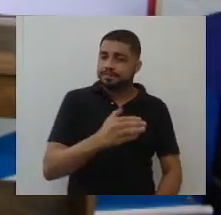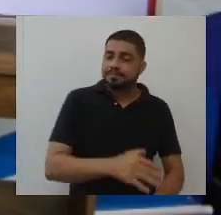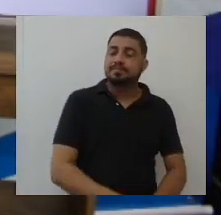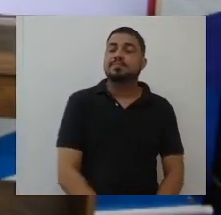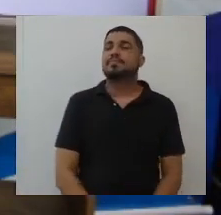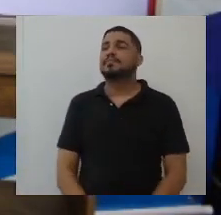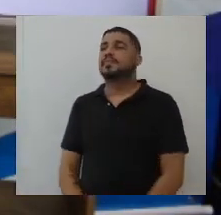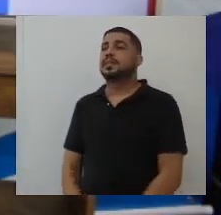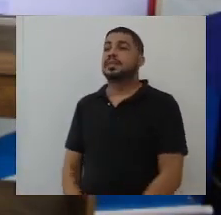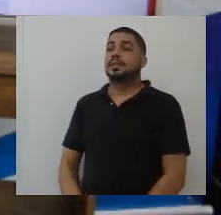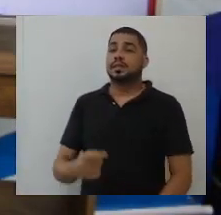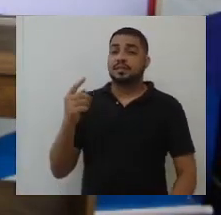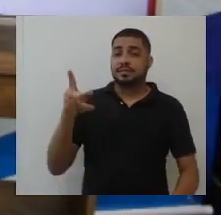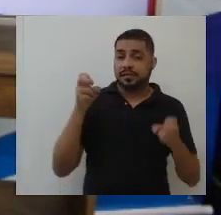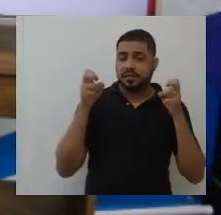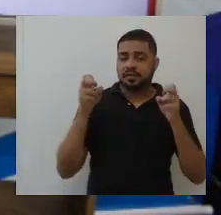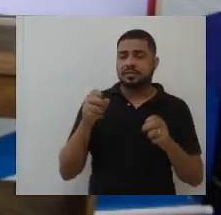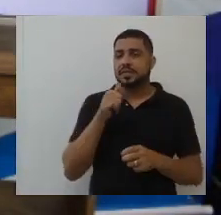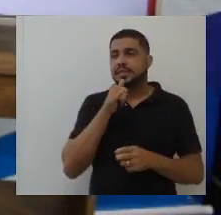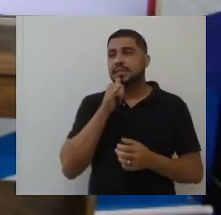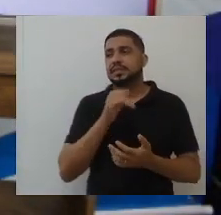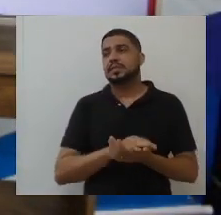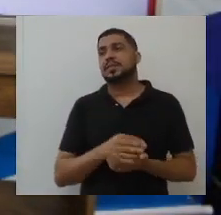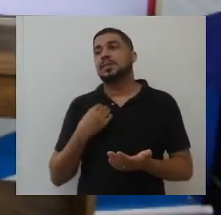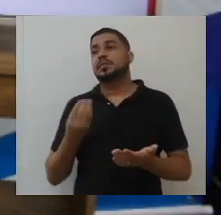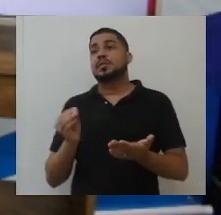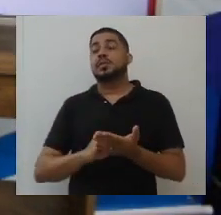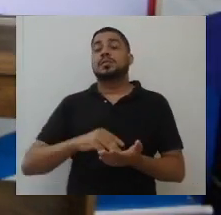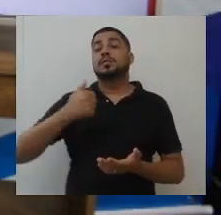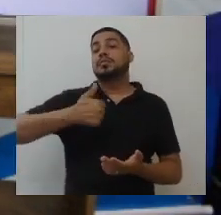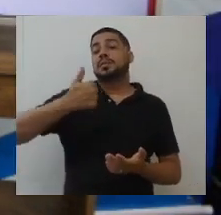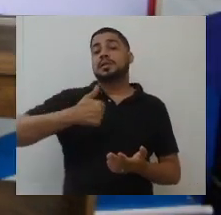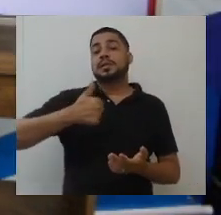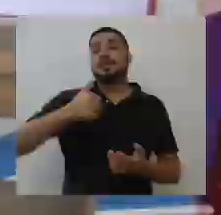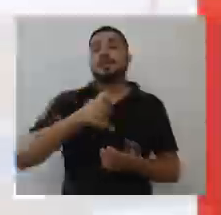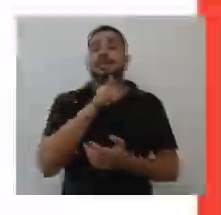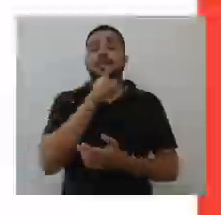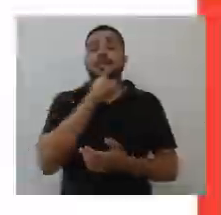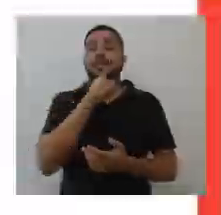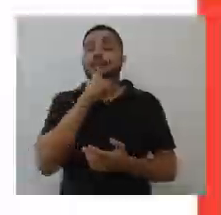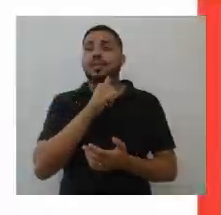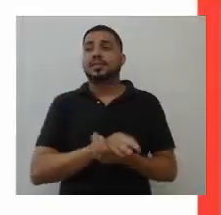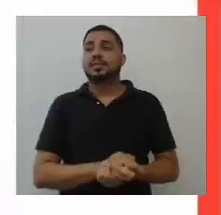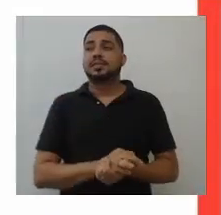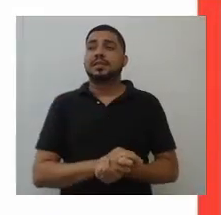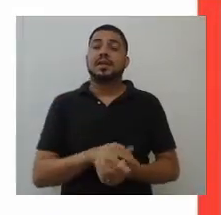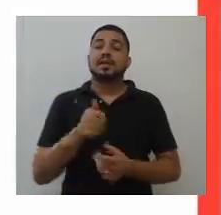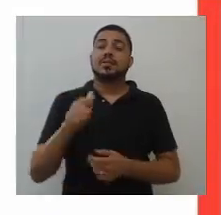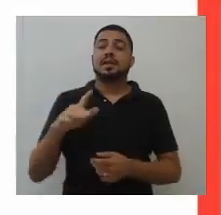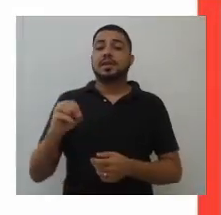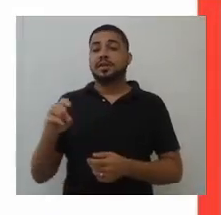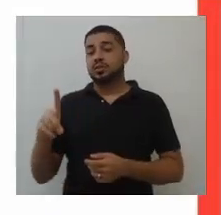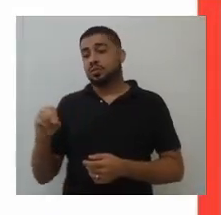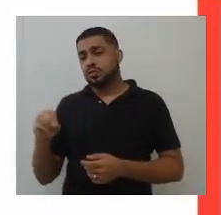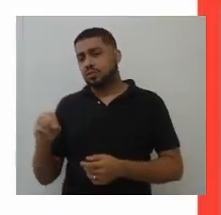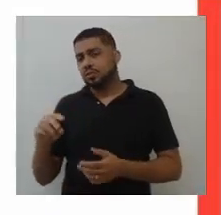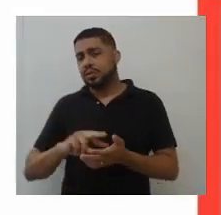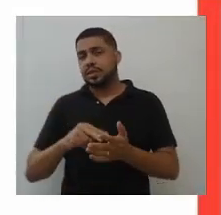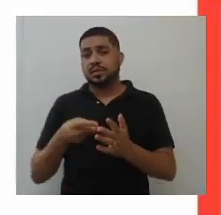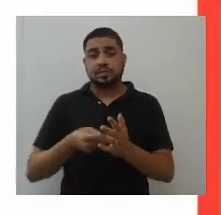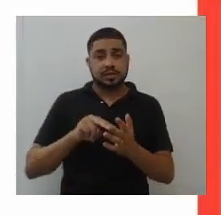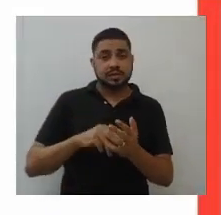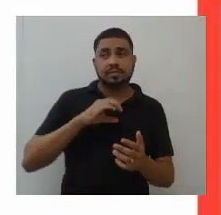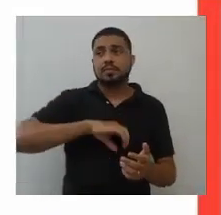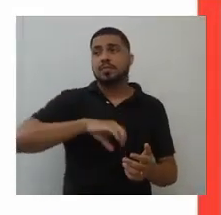Eu tenho aí, ó. Observem os exemplos a seguir. Eu coloquei o primeiro exemplo, avocado. Avocado, que é traduzido na